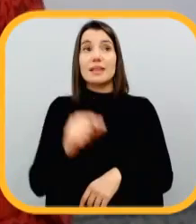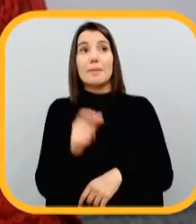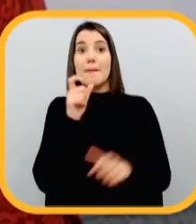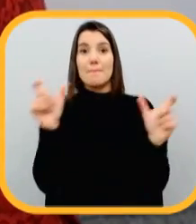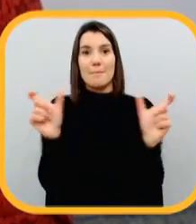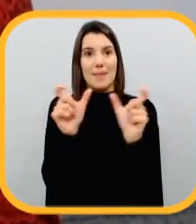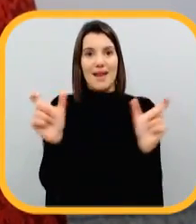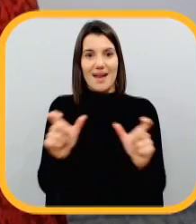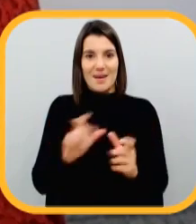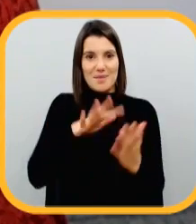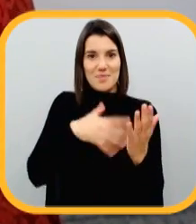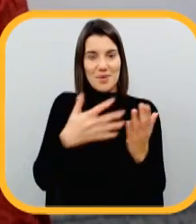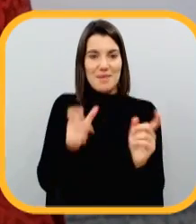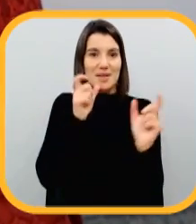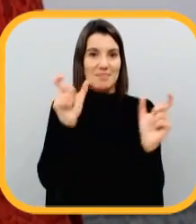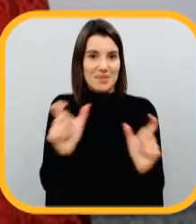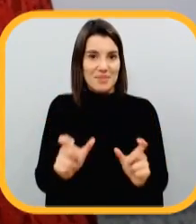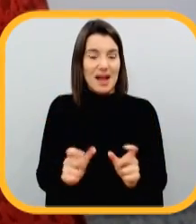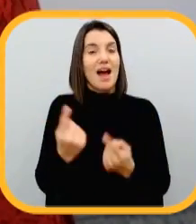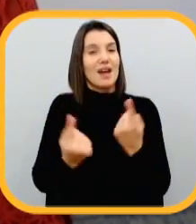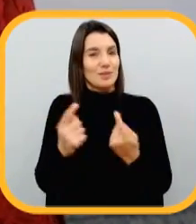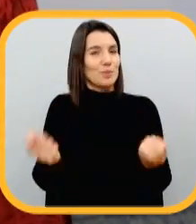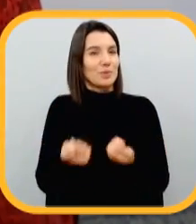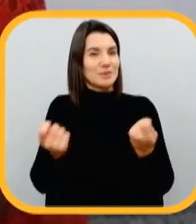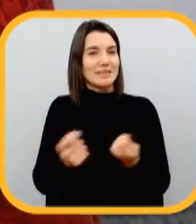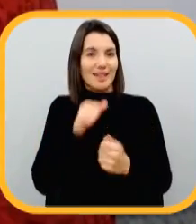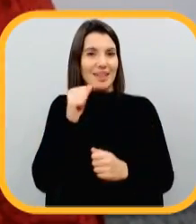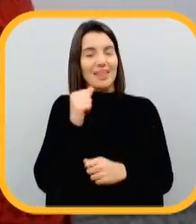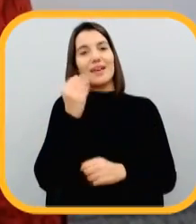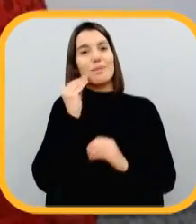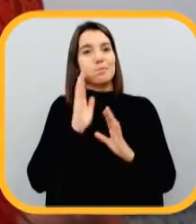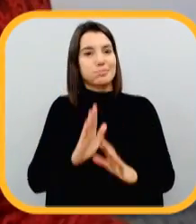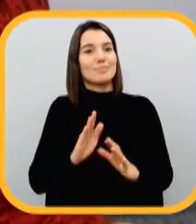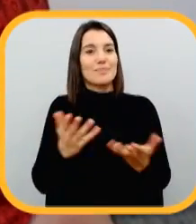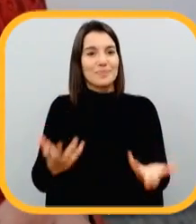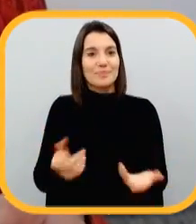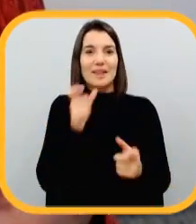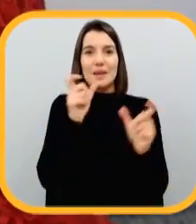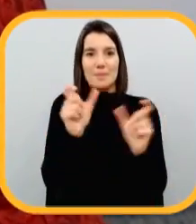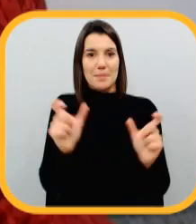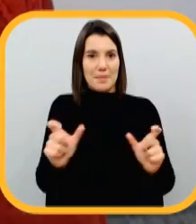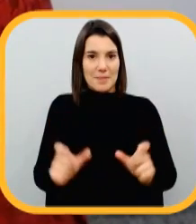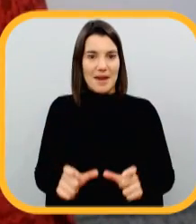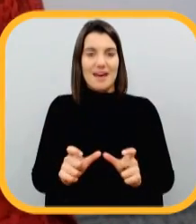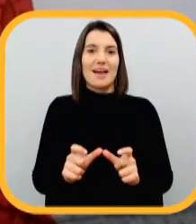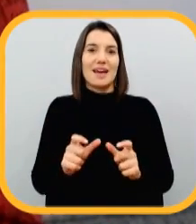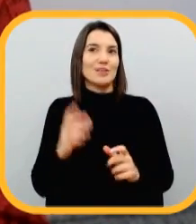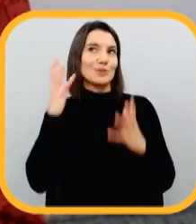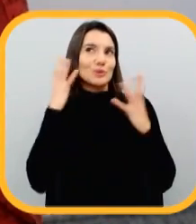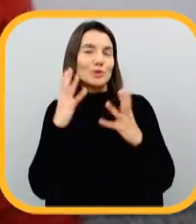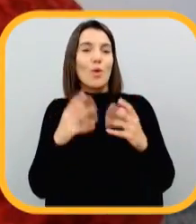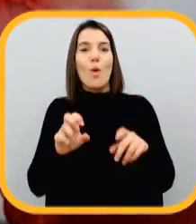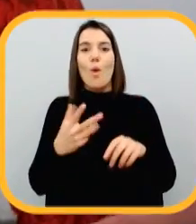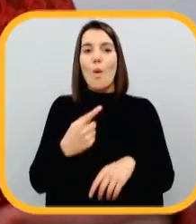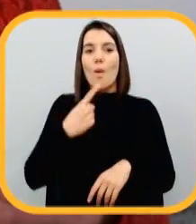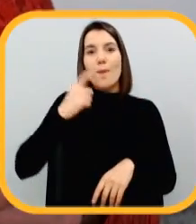como a rima, por isso é que há muitos slogans ou assinaturas de marca que são feitos em cima da rima,